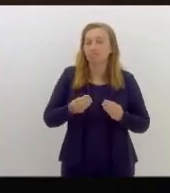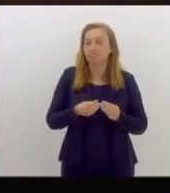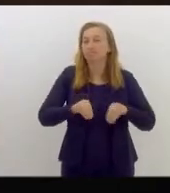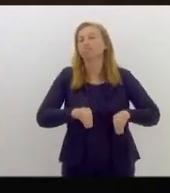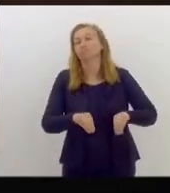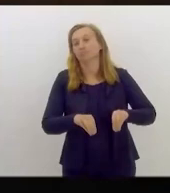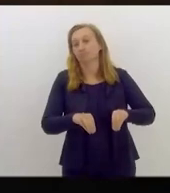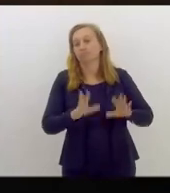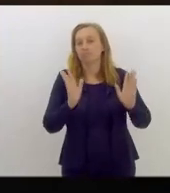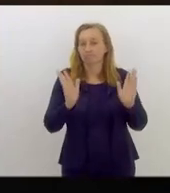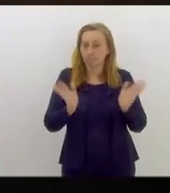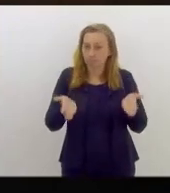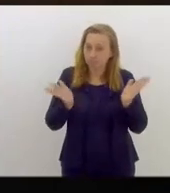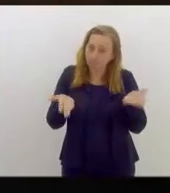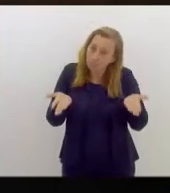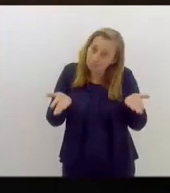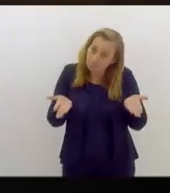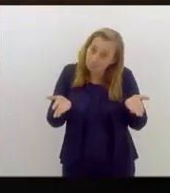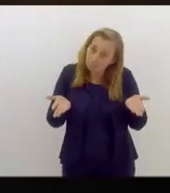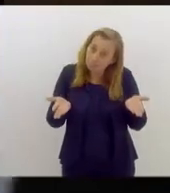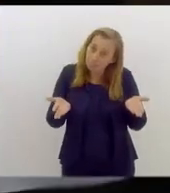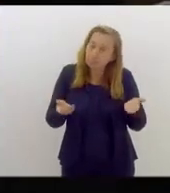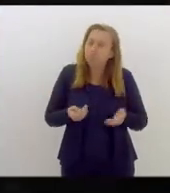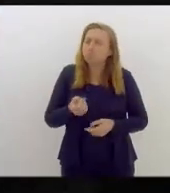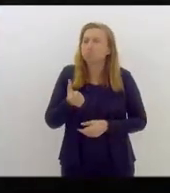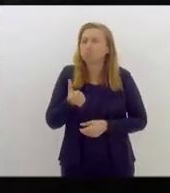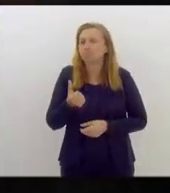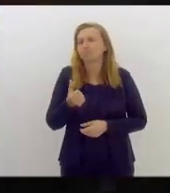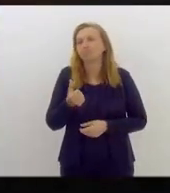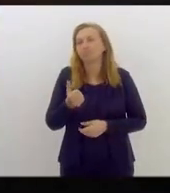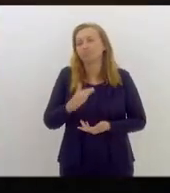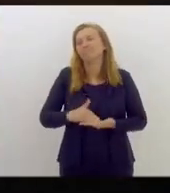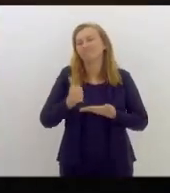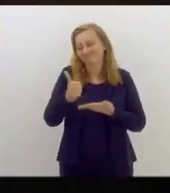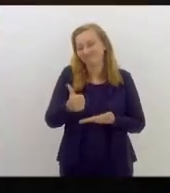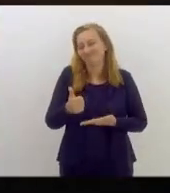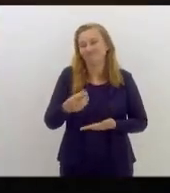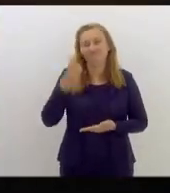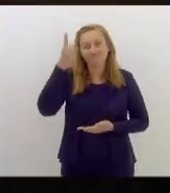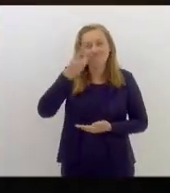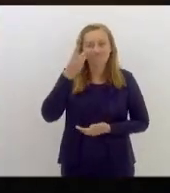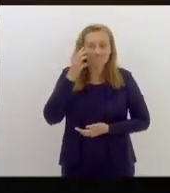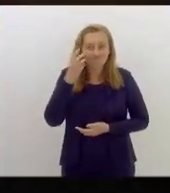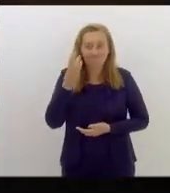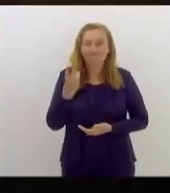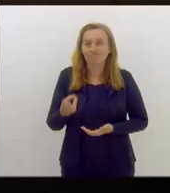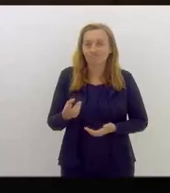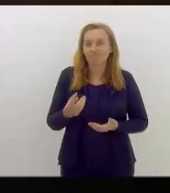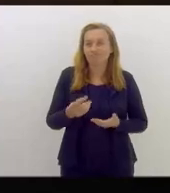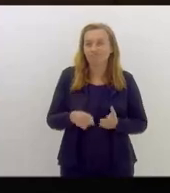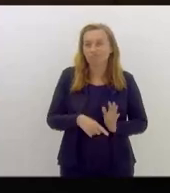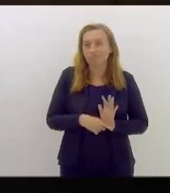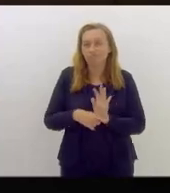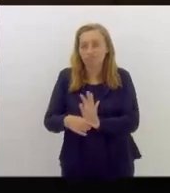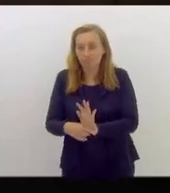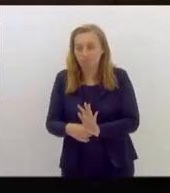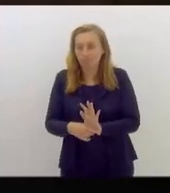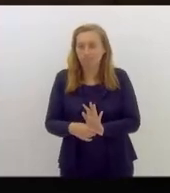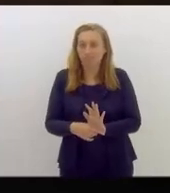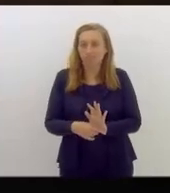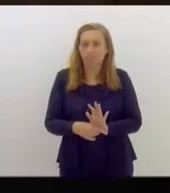impactadas. E agora, apenas um pouco de dignidade, deputado Valdec, desses auxílios para garantir que